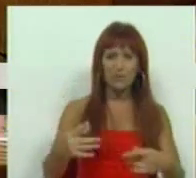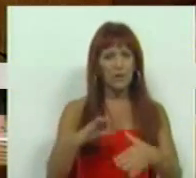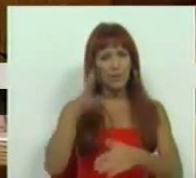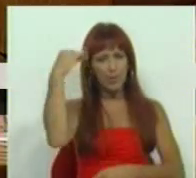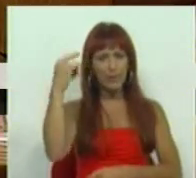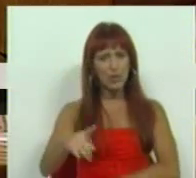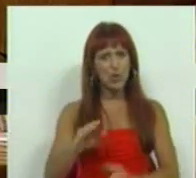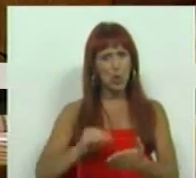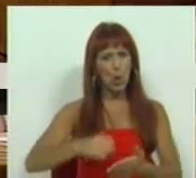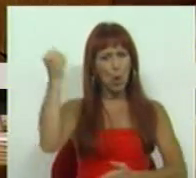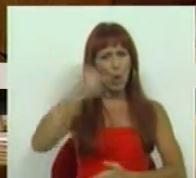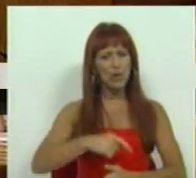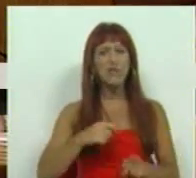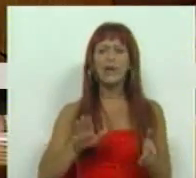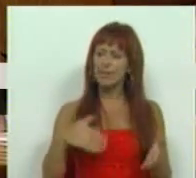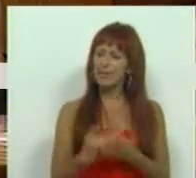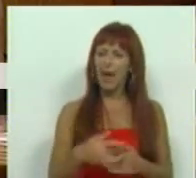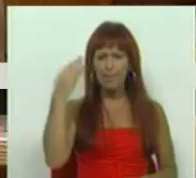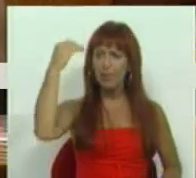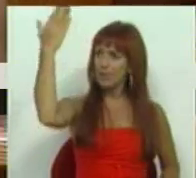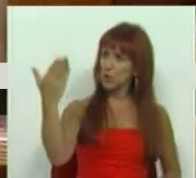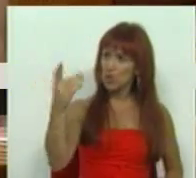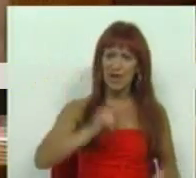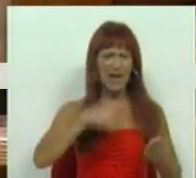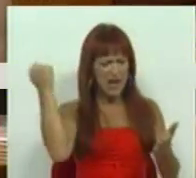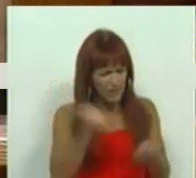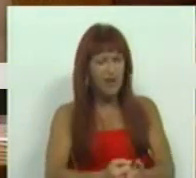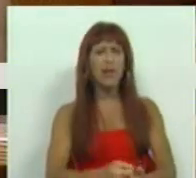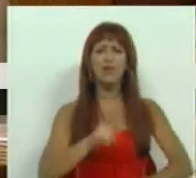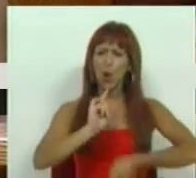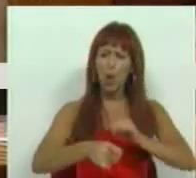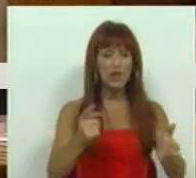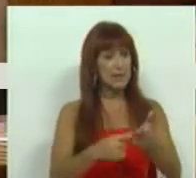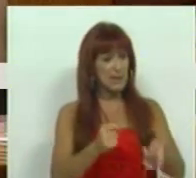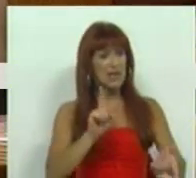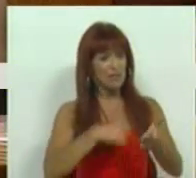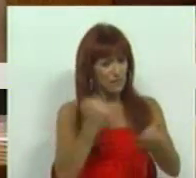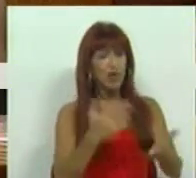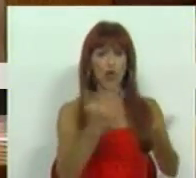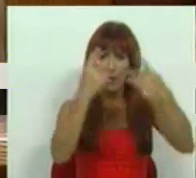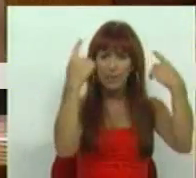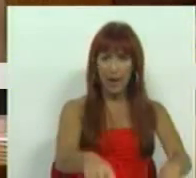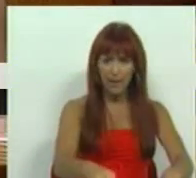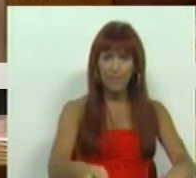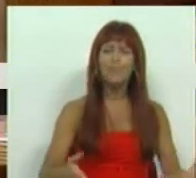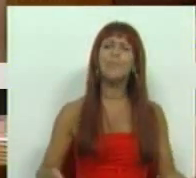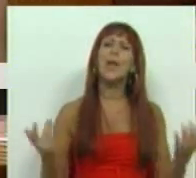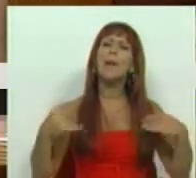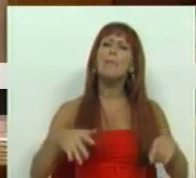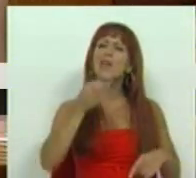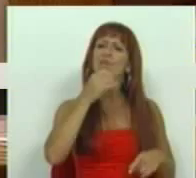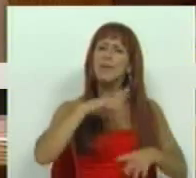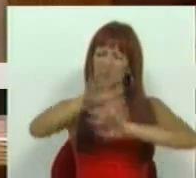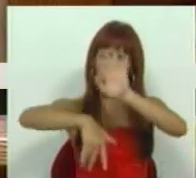relação aos professores contratados e tornar estes professores efetivos para aquilo que são as necessidades efetivas destas escolas. Mas se falamos